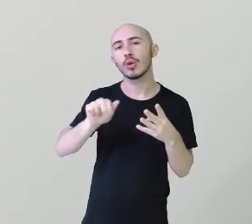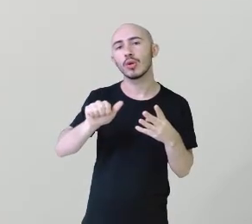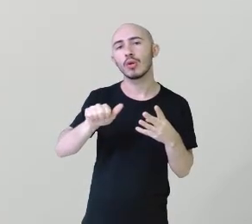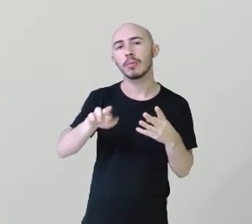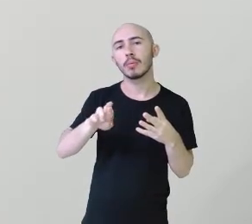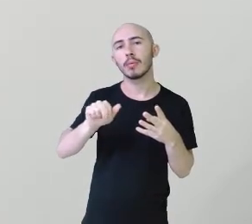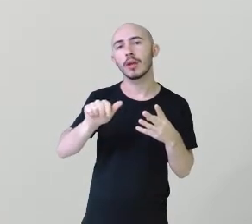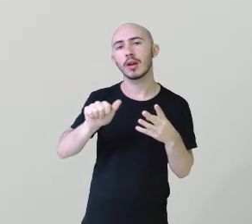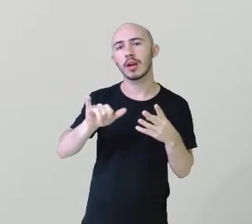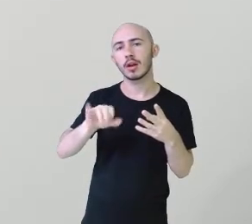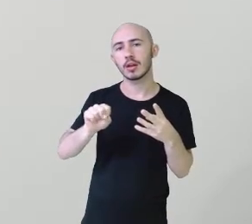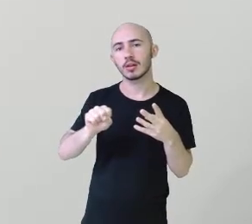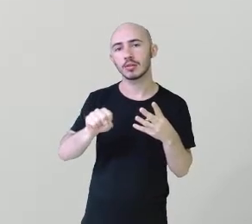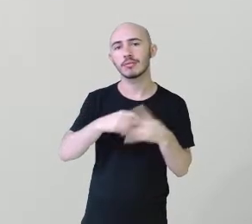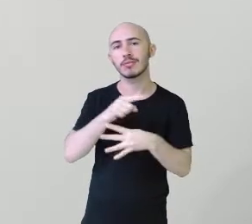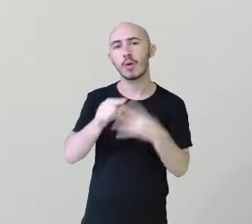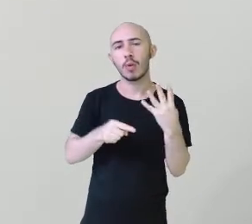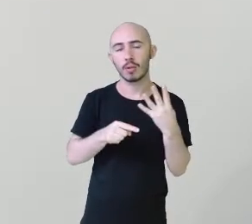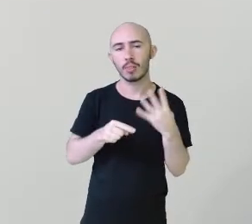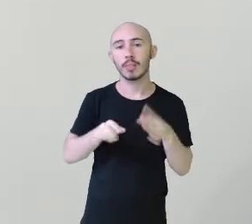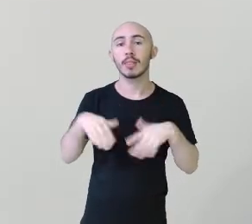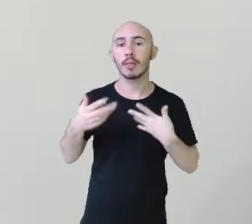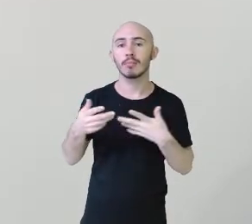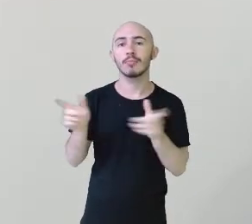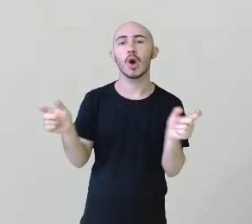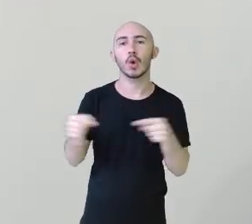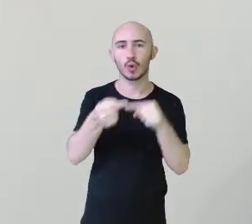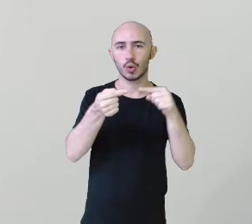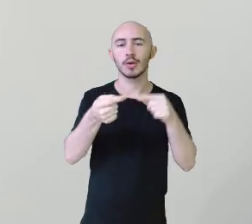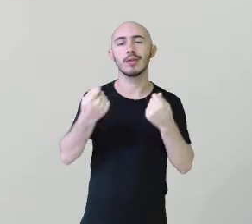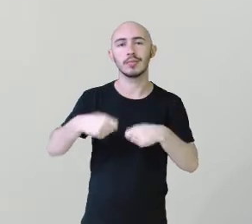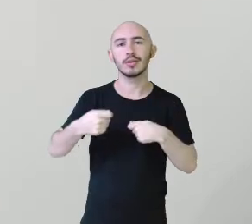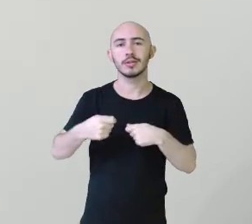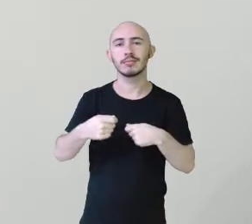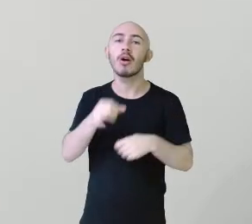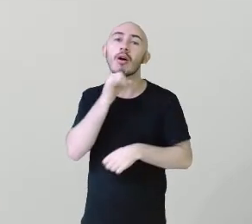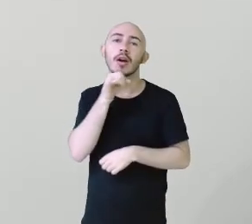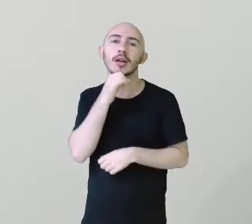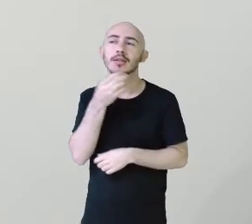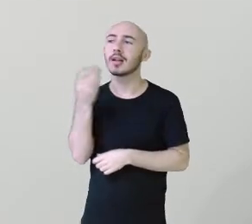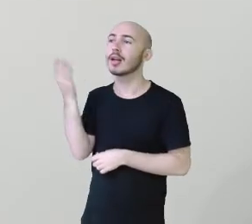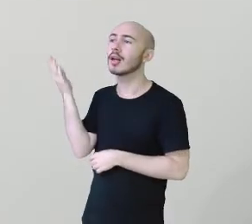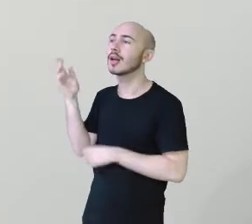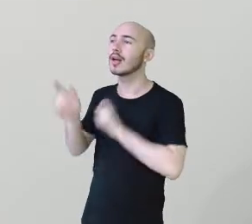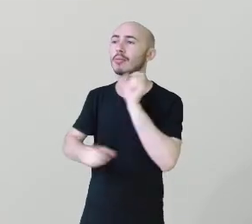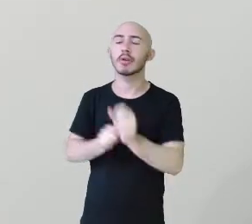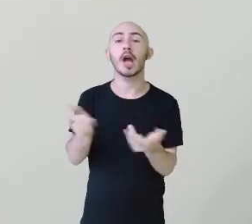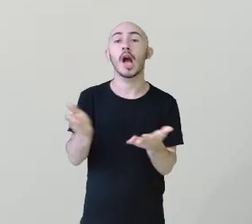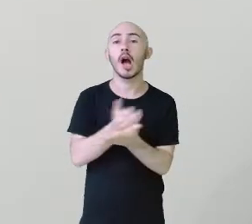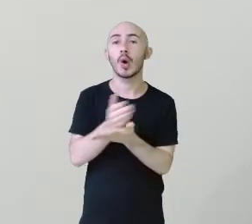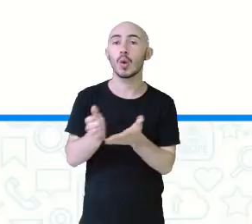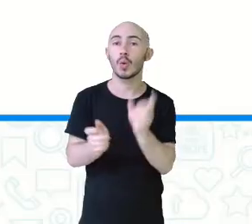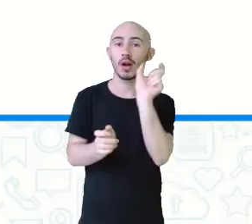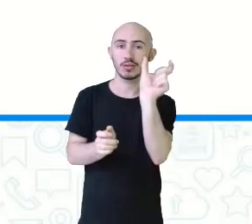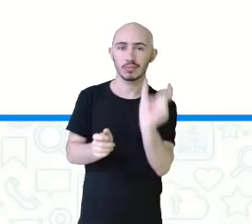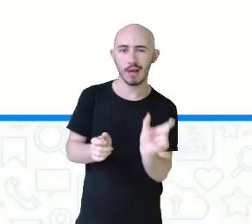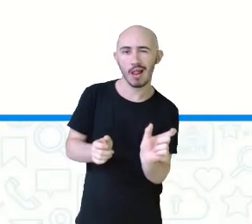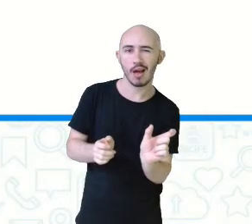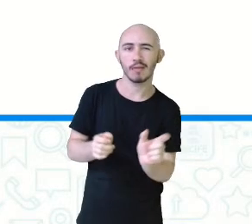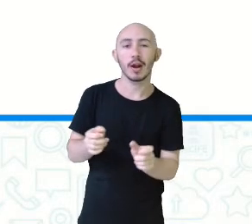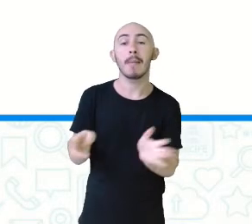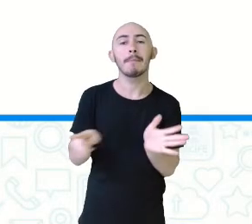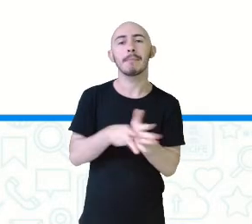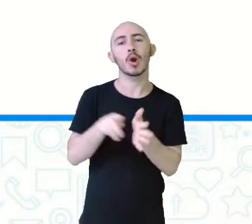seguir. E aí eu trouxe alguns exemplos, ó. Algumas palavras da língua portuguesa, elas não seguem a terminação mais comum